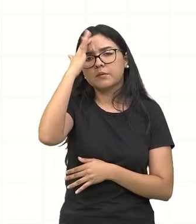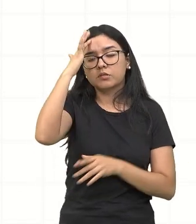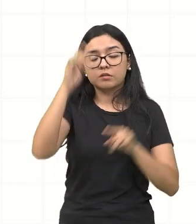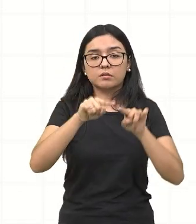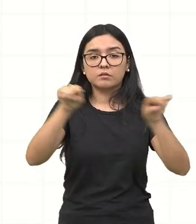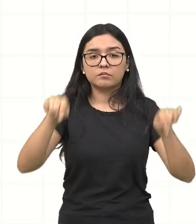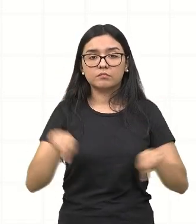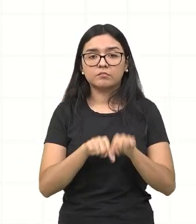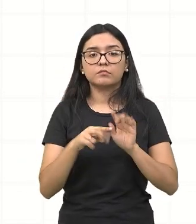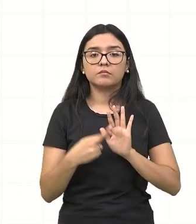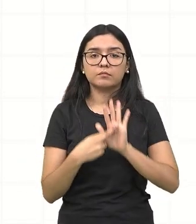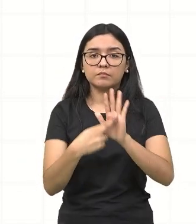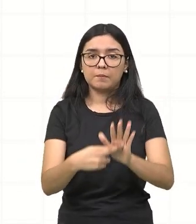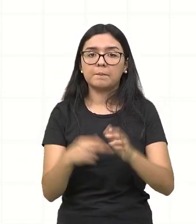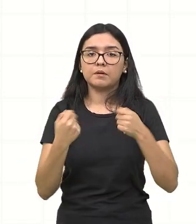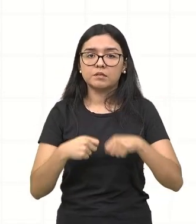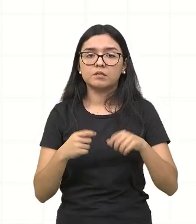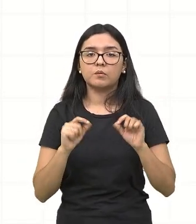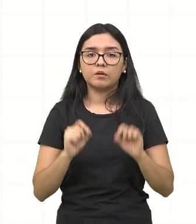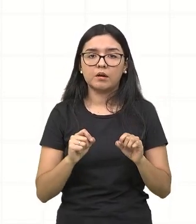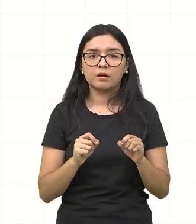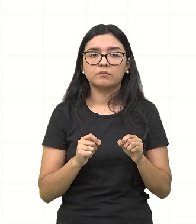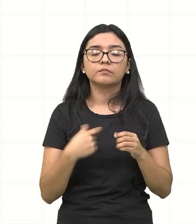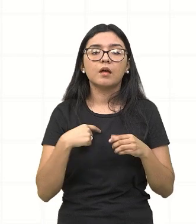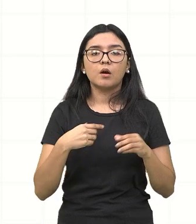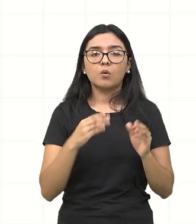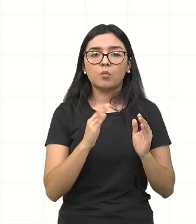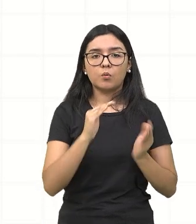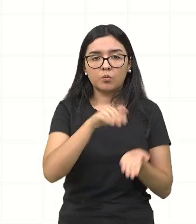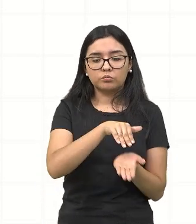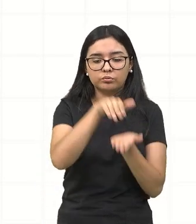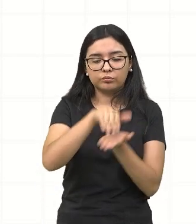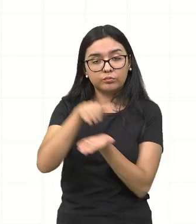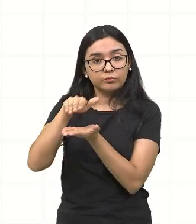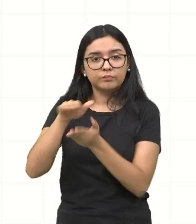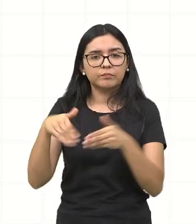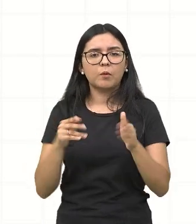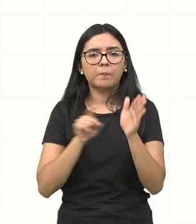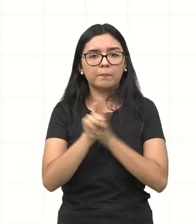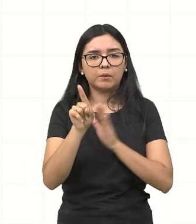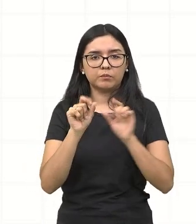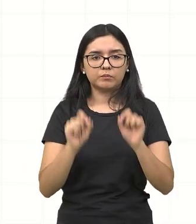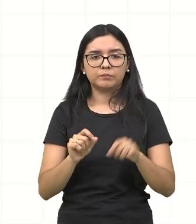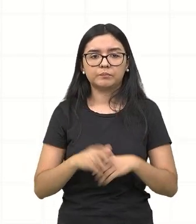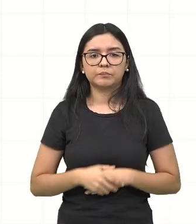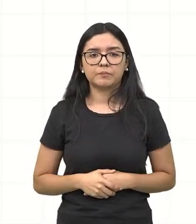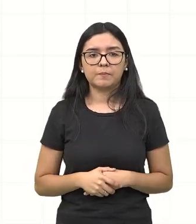será totalmente preenchida por cubos. Vamos ver o que pergunta nos aguarda.